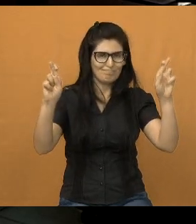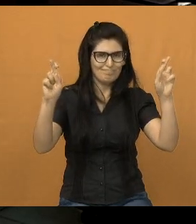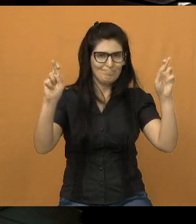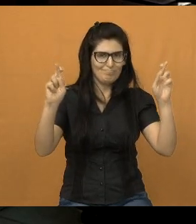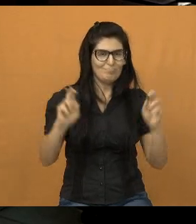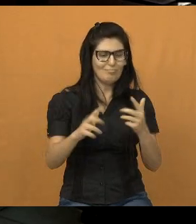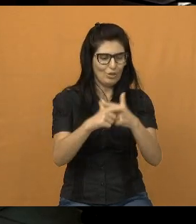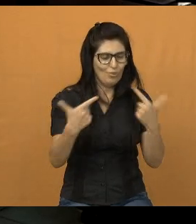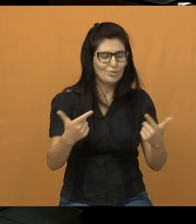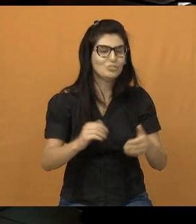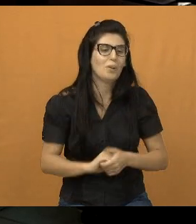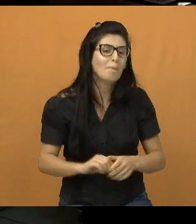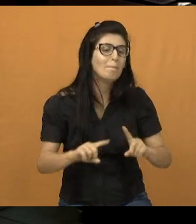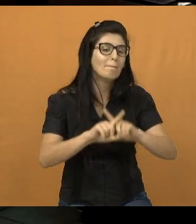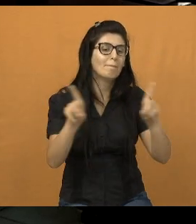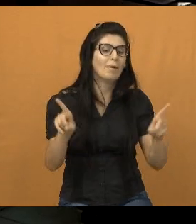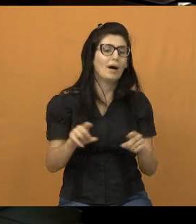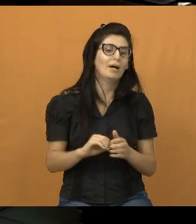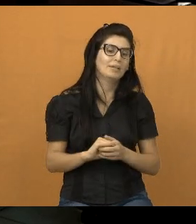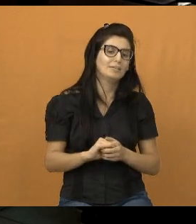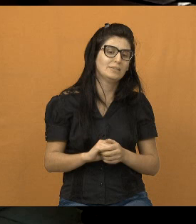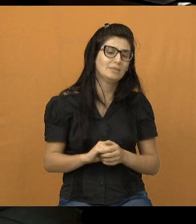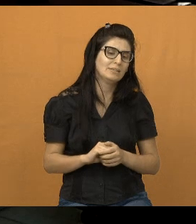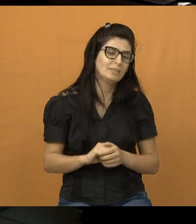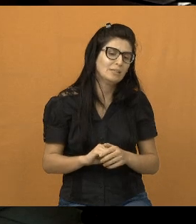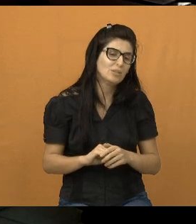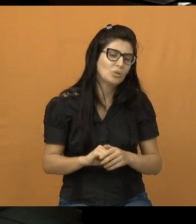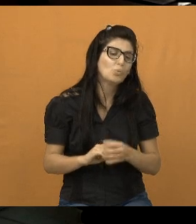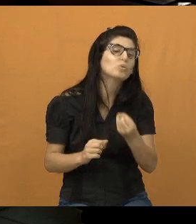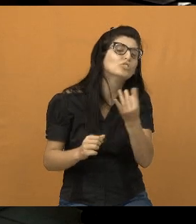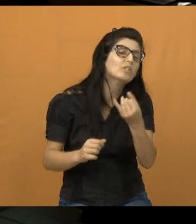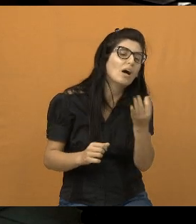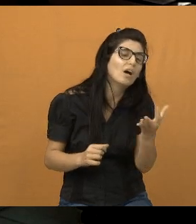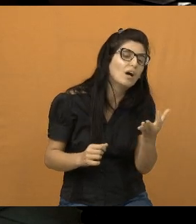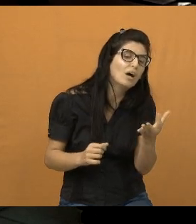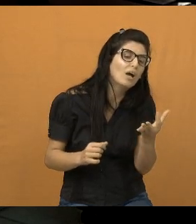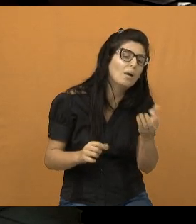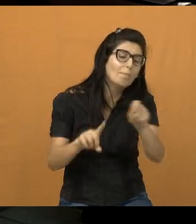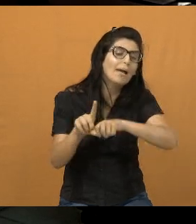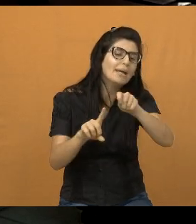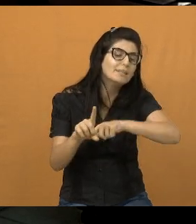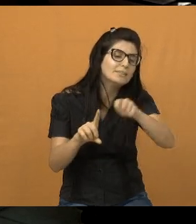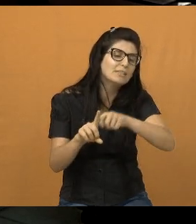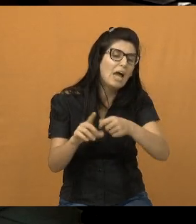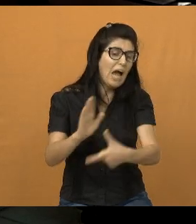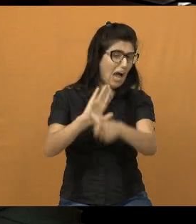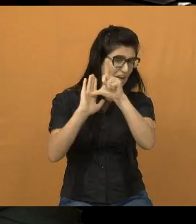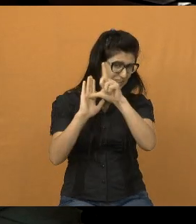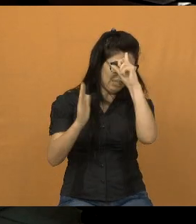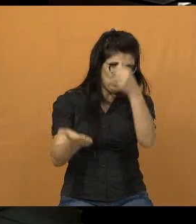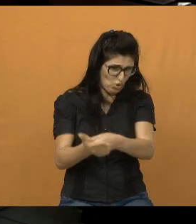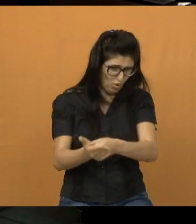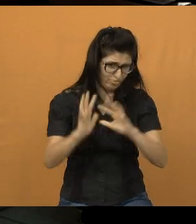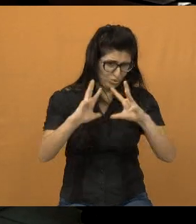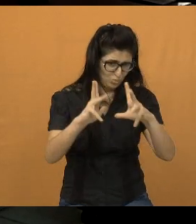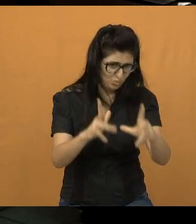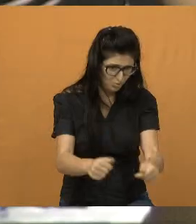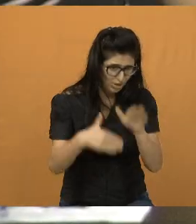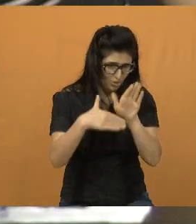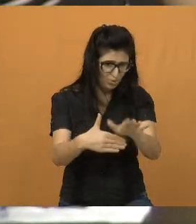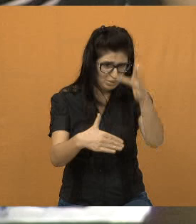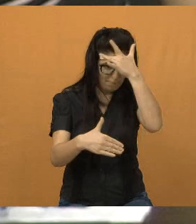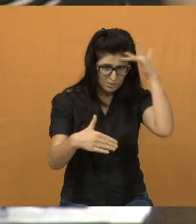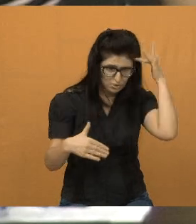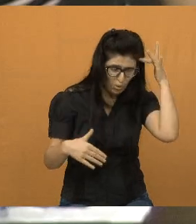lá para o segundo semestre, mas provavelmente. Não acredito. Antes disso, a gente... Eu